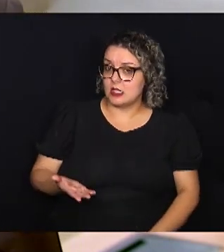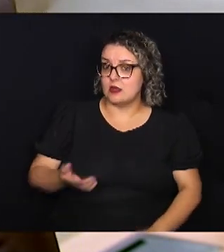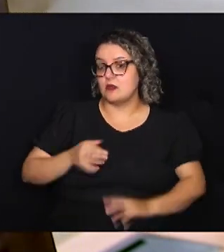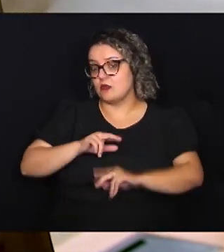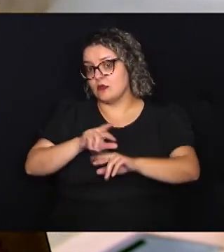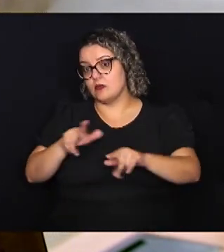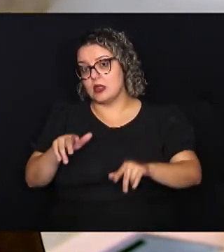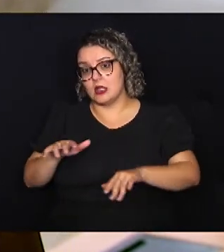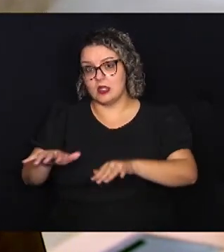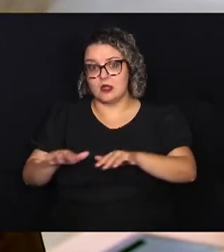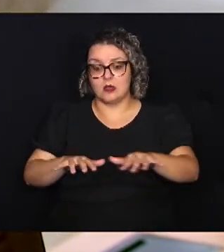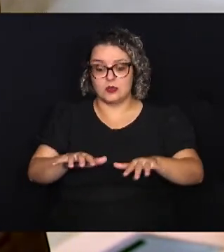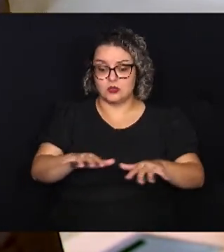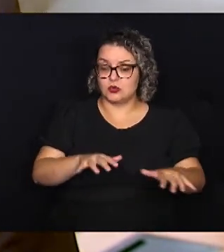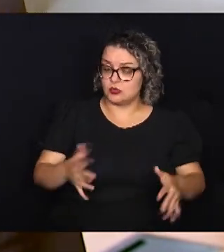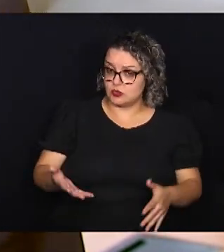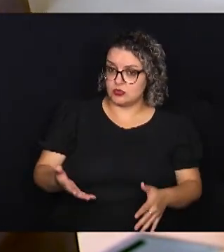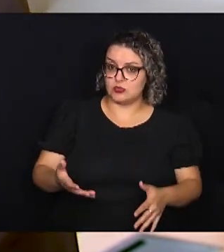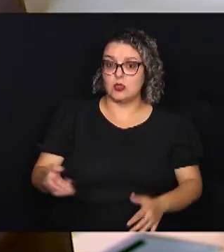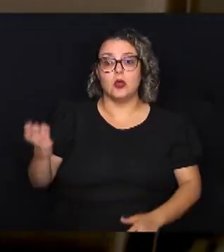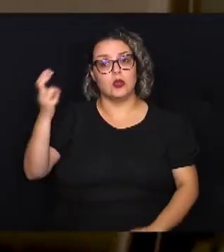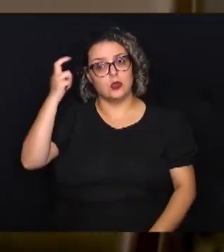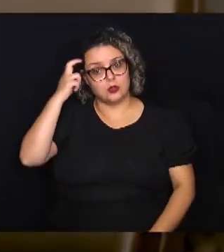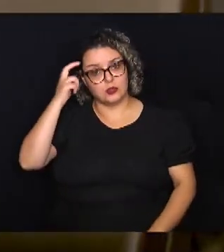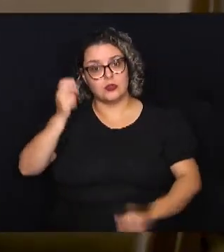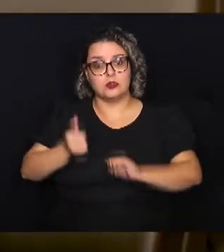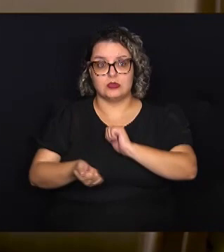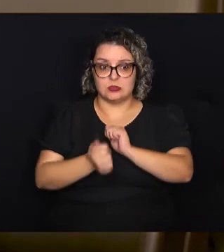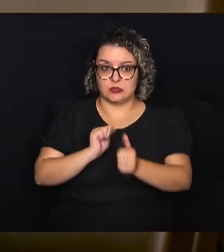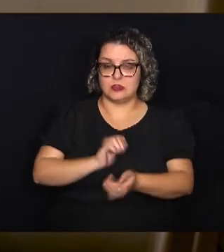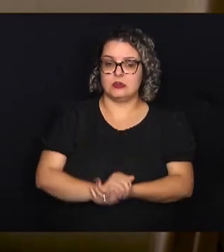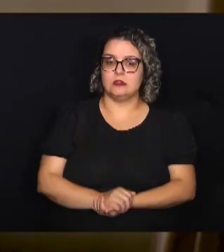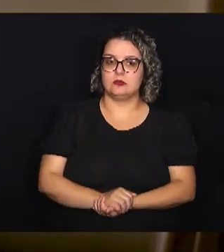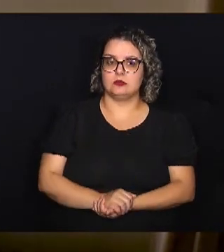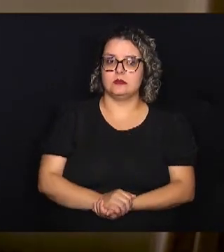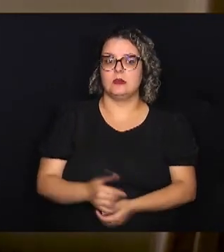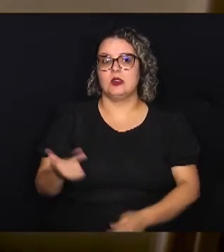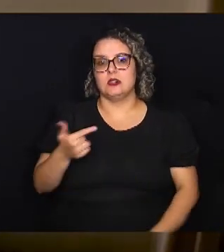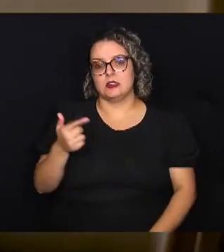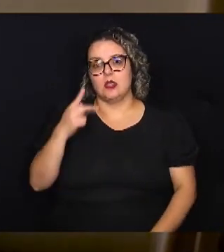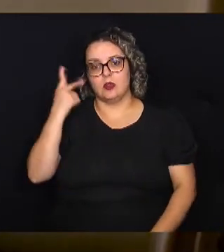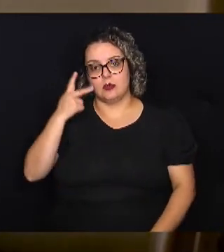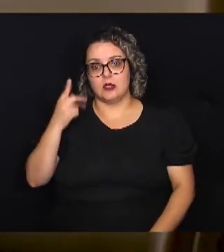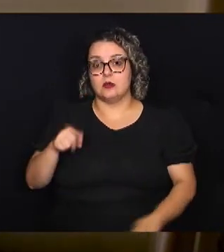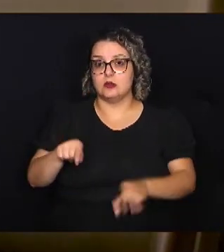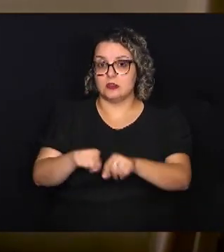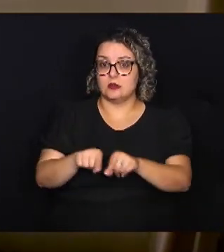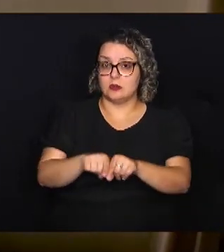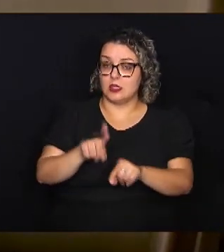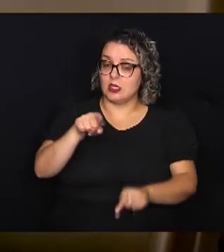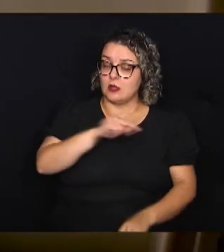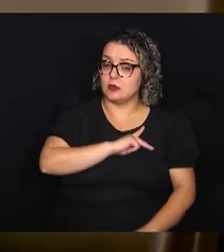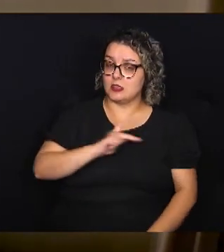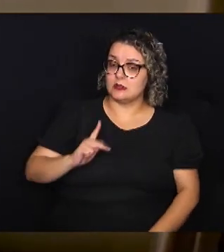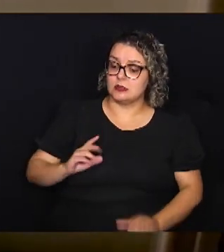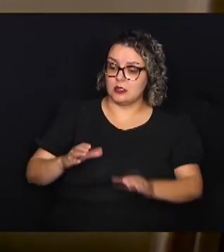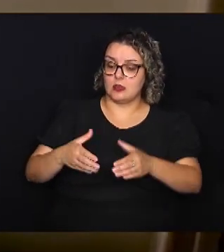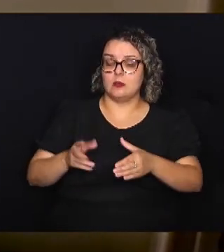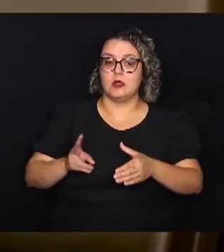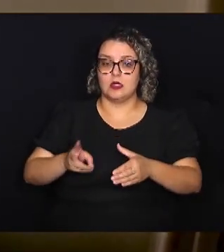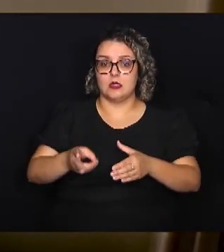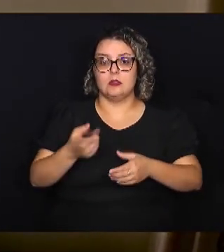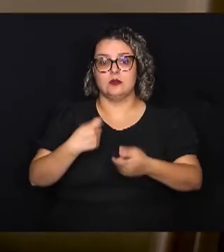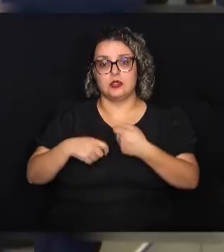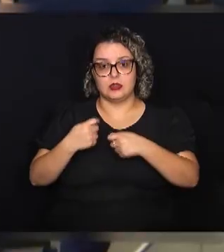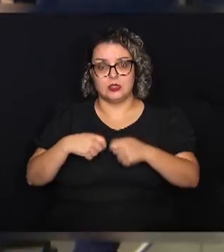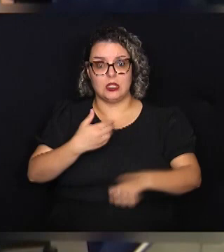de setores culturais e esportivos. Ainda segundo o parlamentar, que também é presidente da Comissão Permanente de